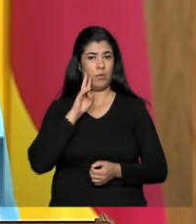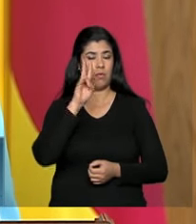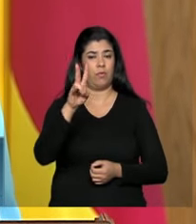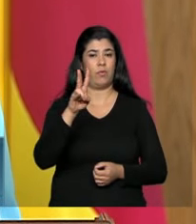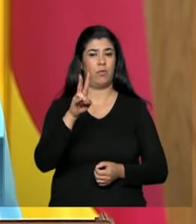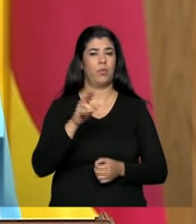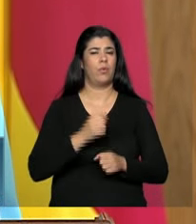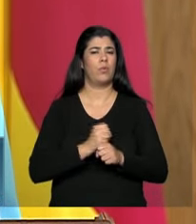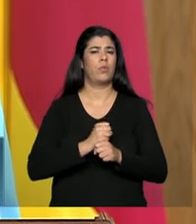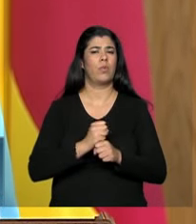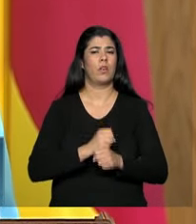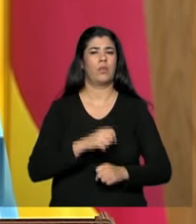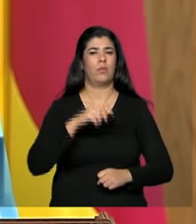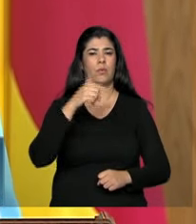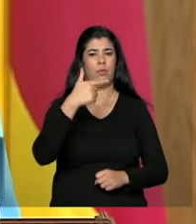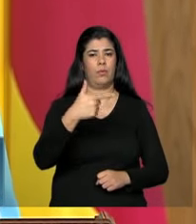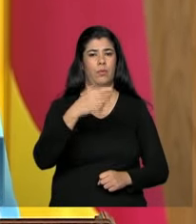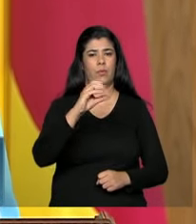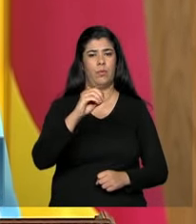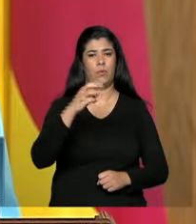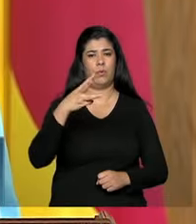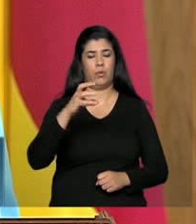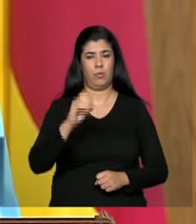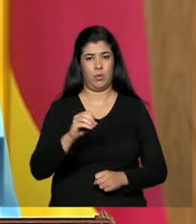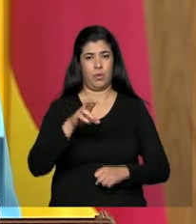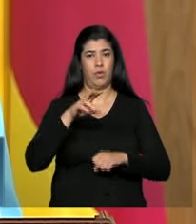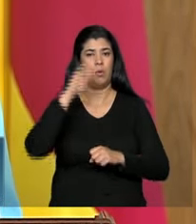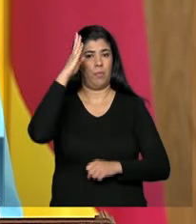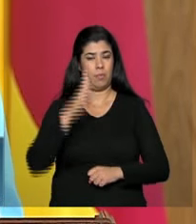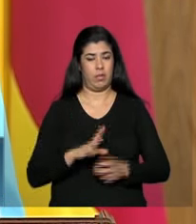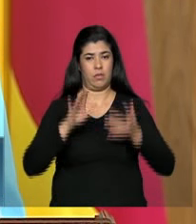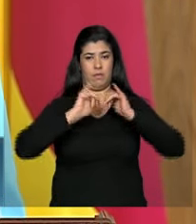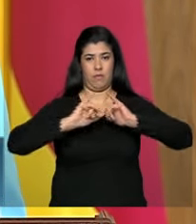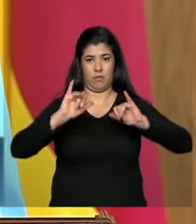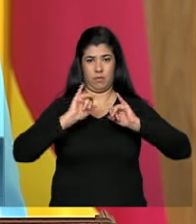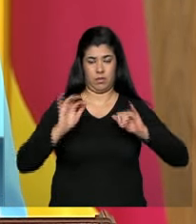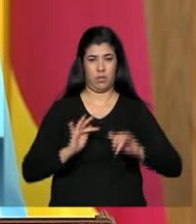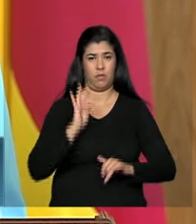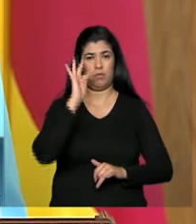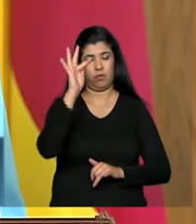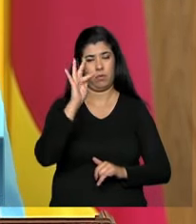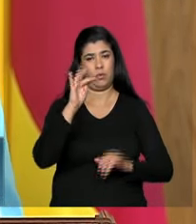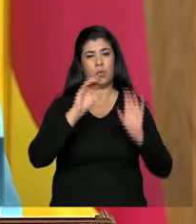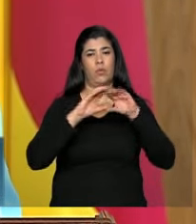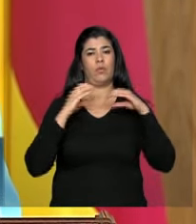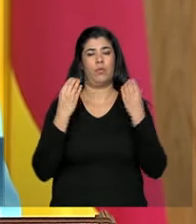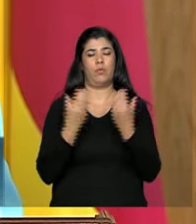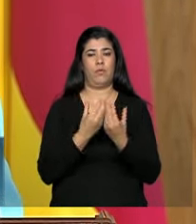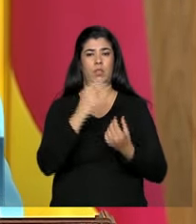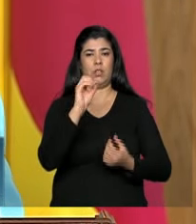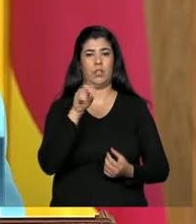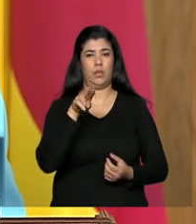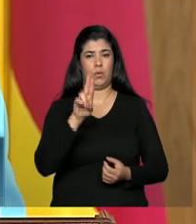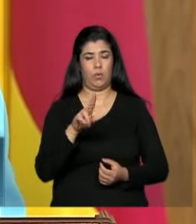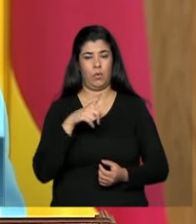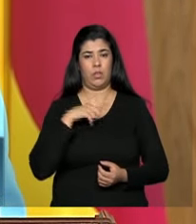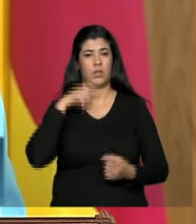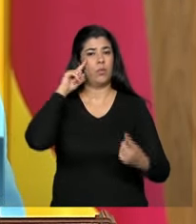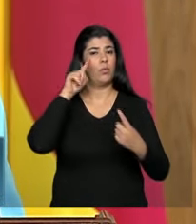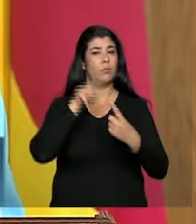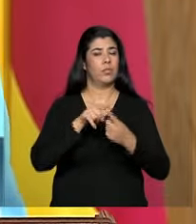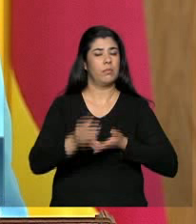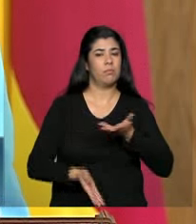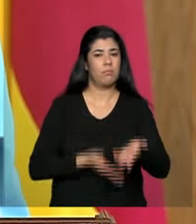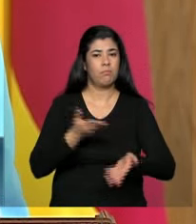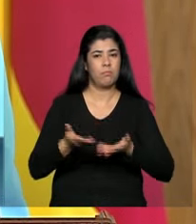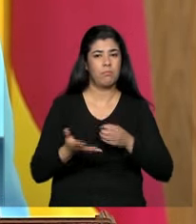o Brasil vai anunciar em setembro, na Conferência da ONU para Adoção dos Objetivos de Desenvolvimento